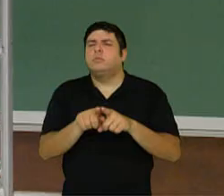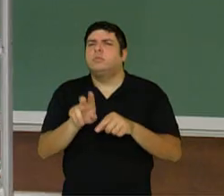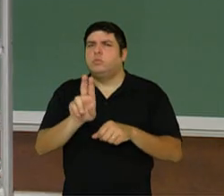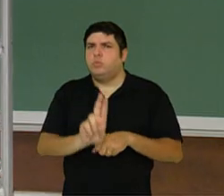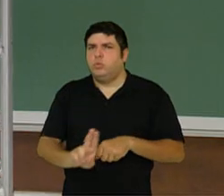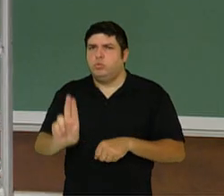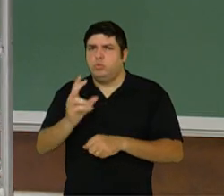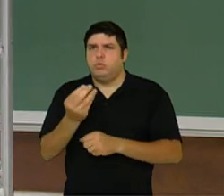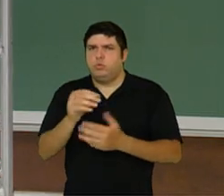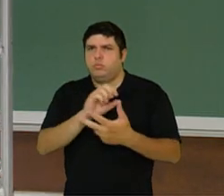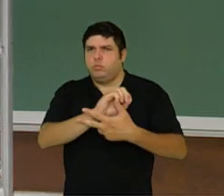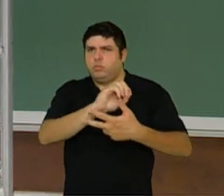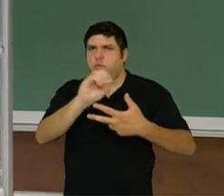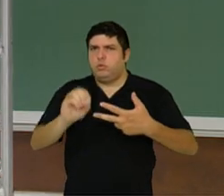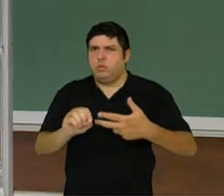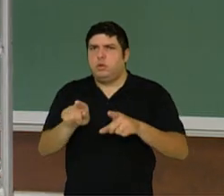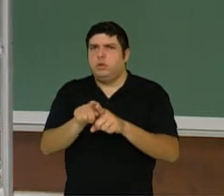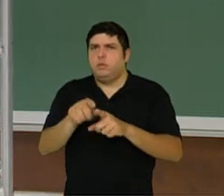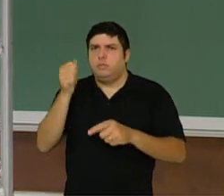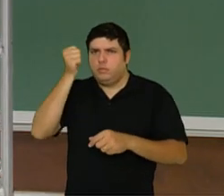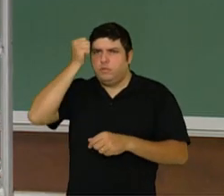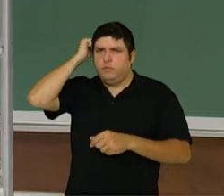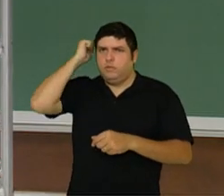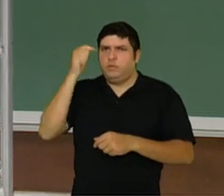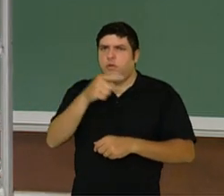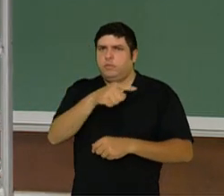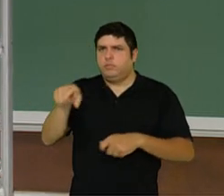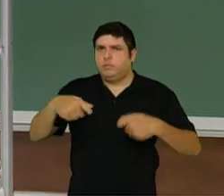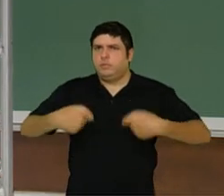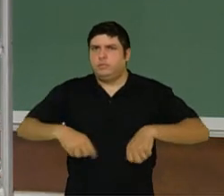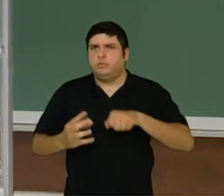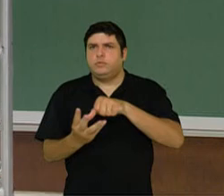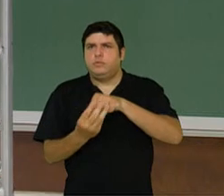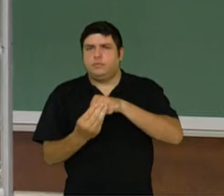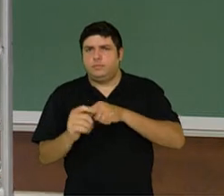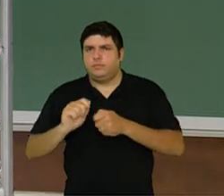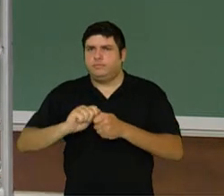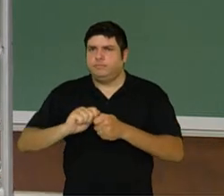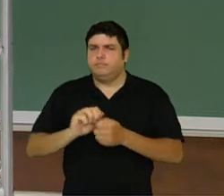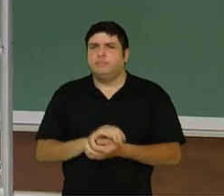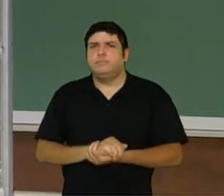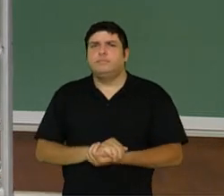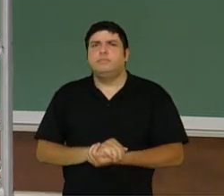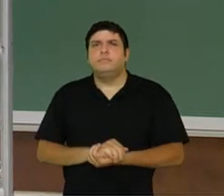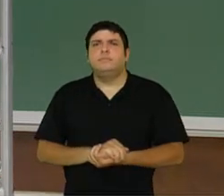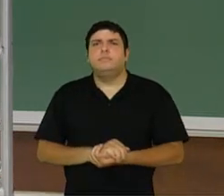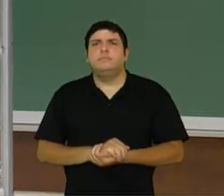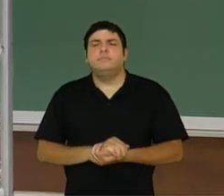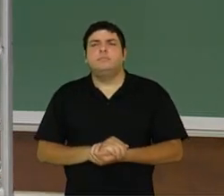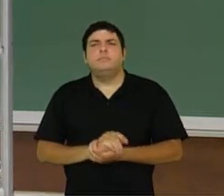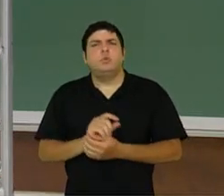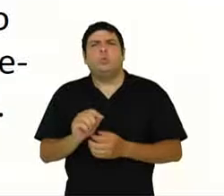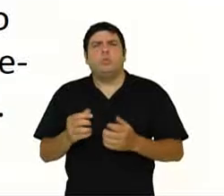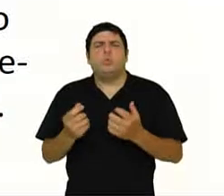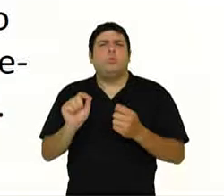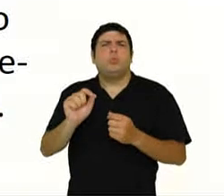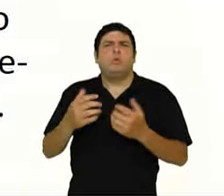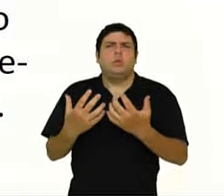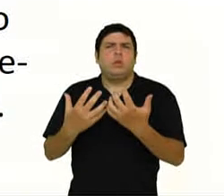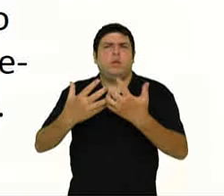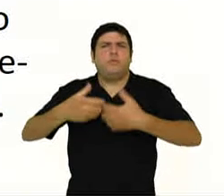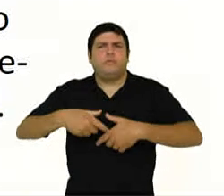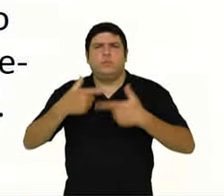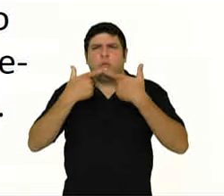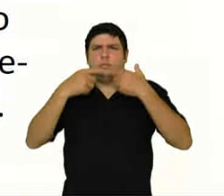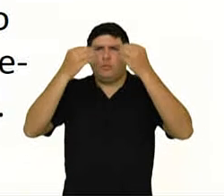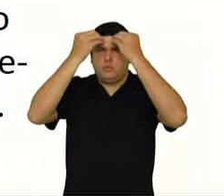Enem e nos vestibulares e que vocês têm que ter bastante conhecimento aí para fazer, tá bom? Bom, o que são as funções da linguagem? Elas dizem